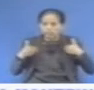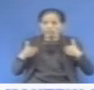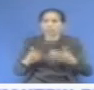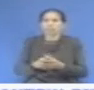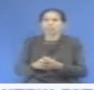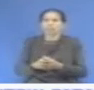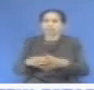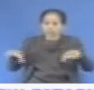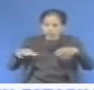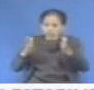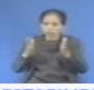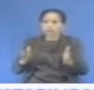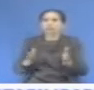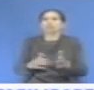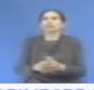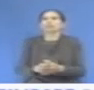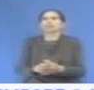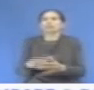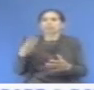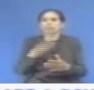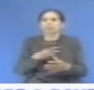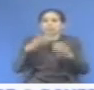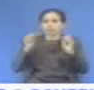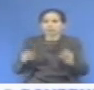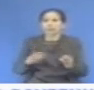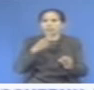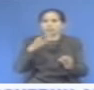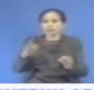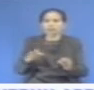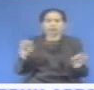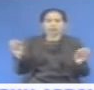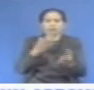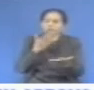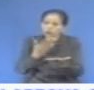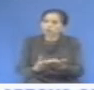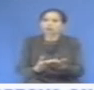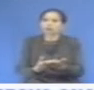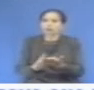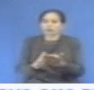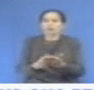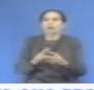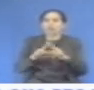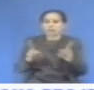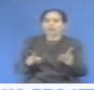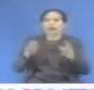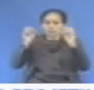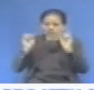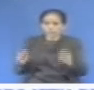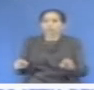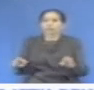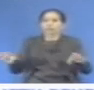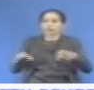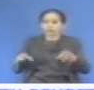maxeita, recursos humanos da Beldianca, lá os diagliu, mas be bele. Beleona, mas e depois